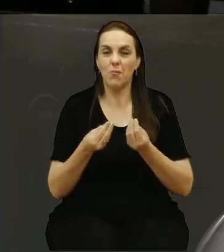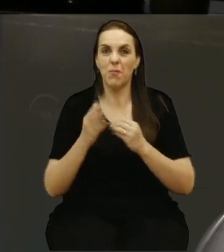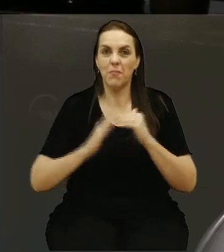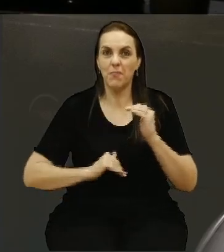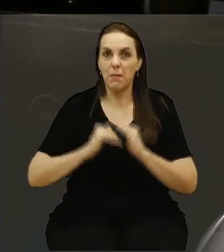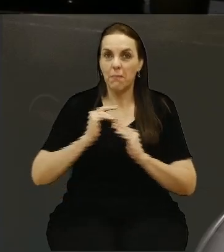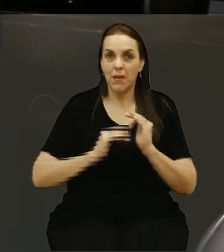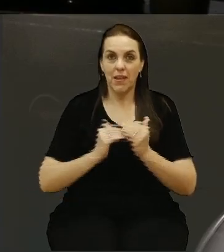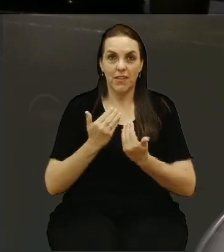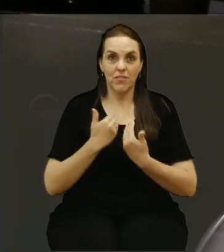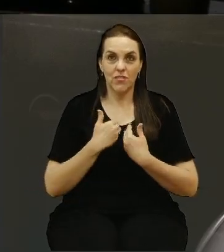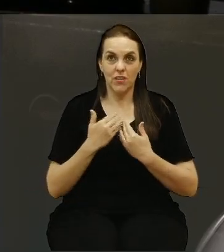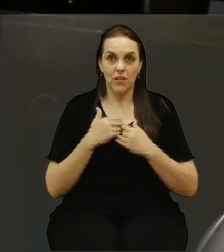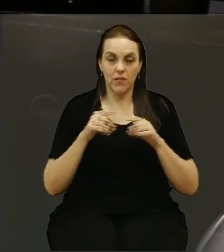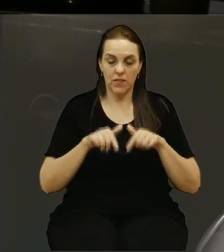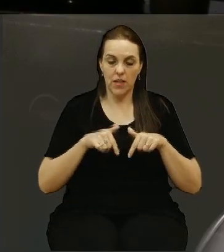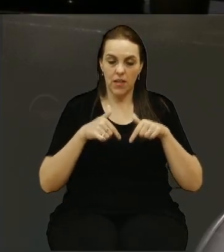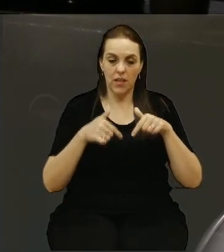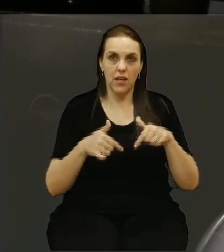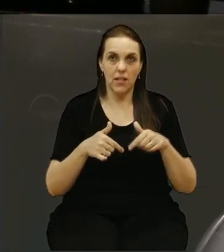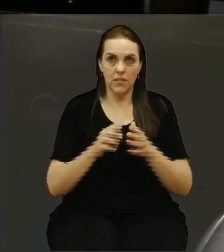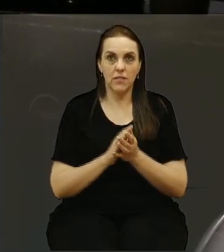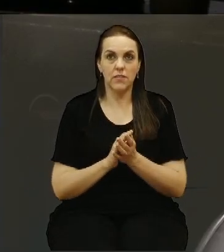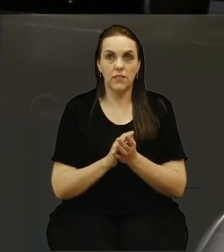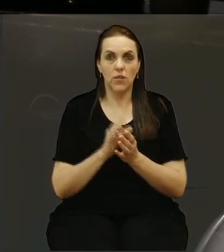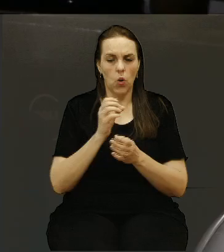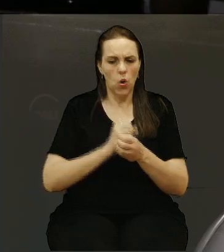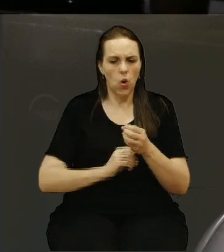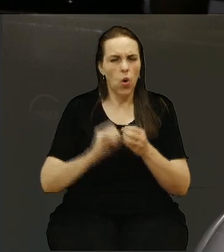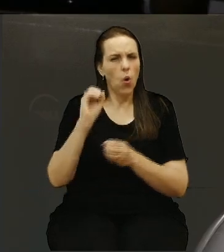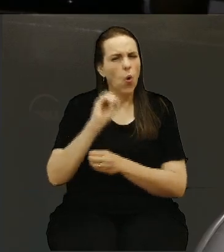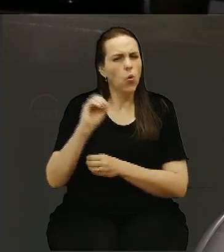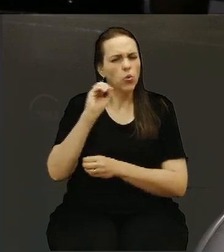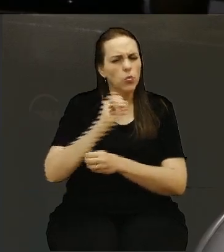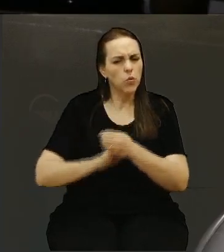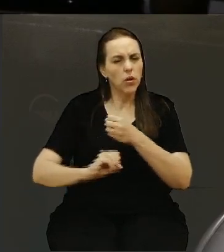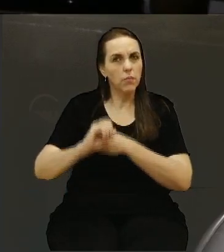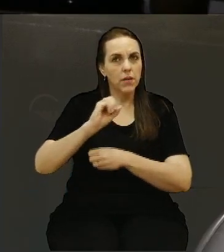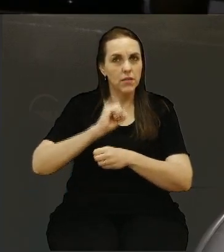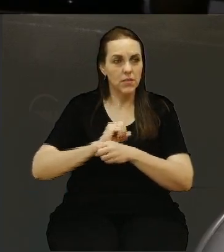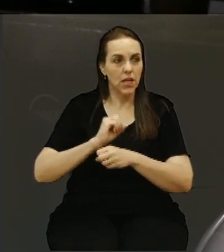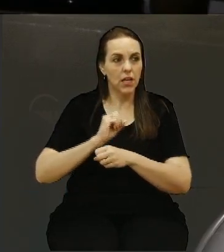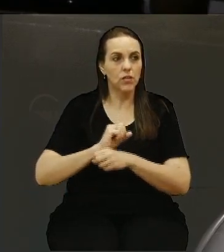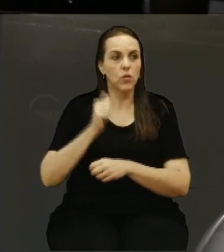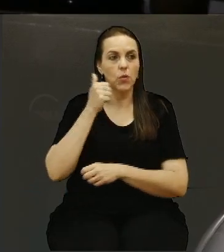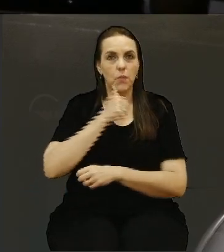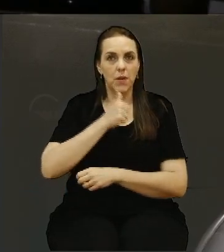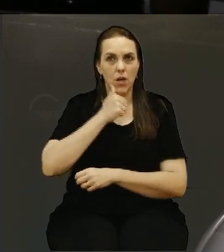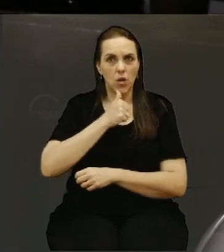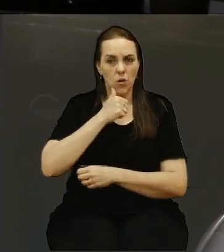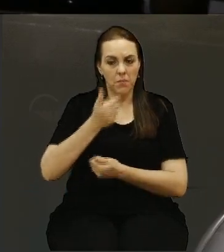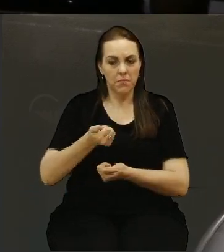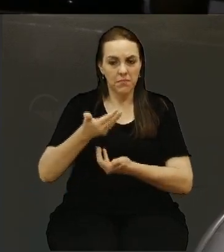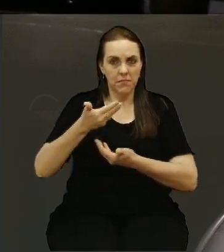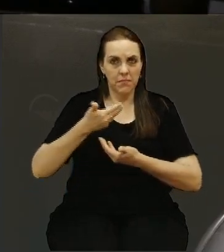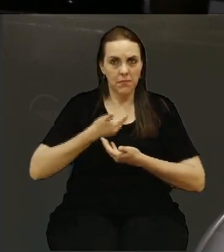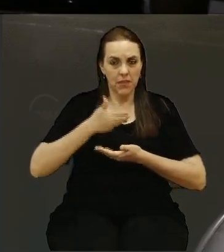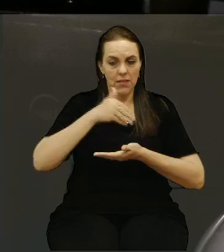promovi uma ação em outubro do ano passado em face do deputado federal Maurício Marcon, que me imputou uma secretaria no governo